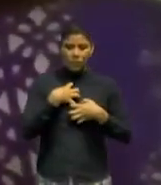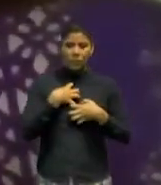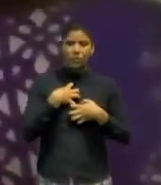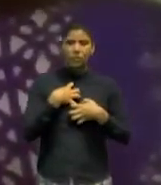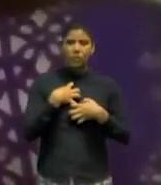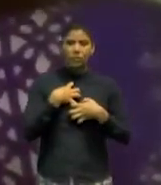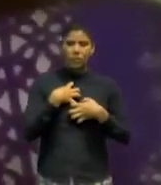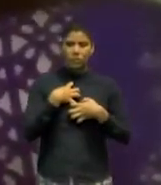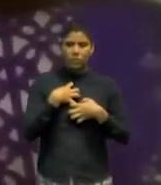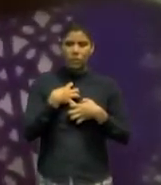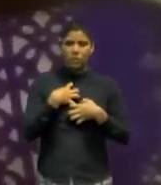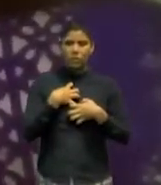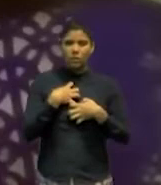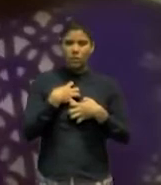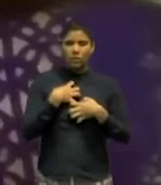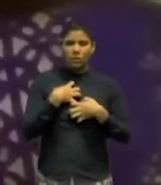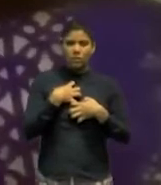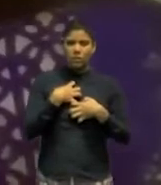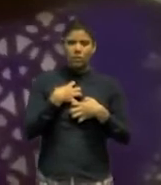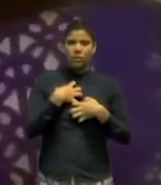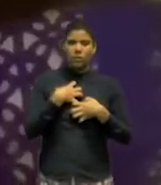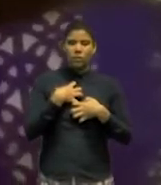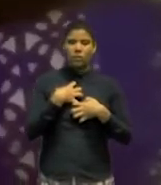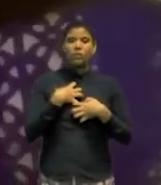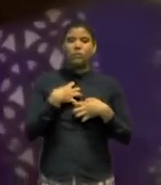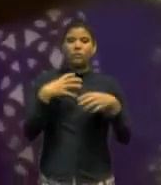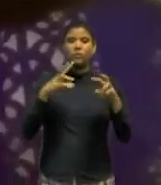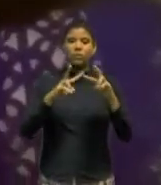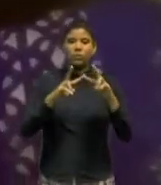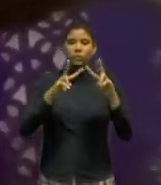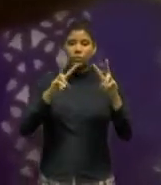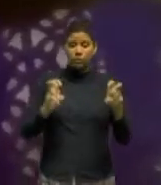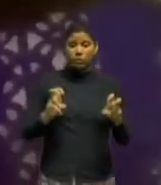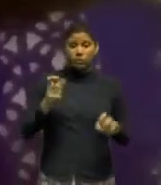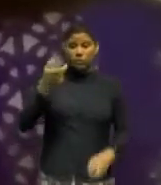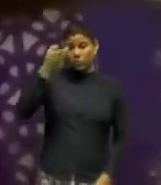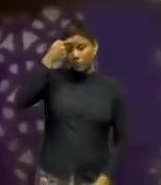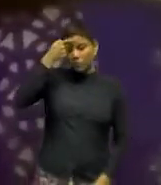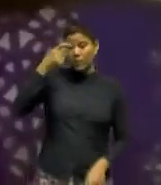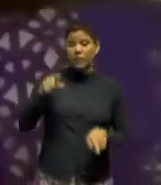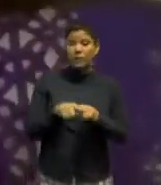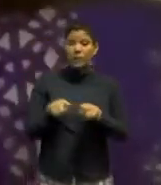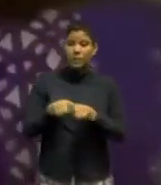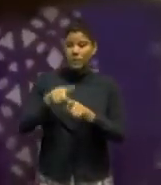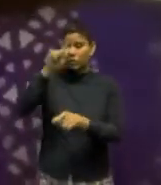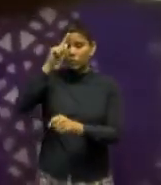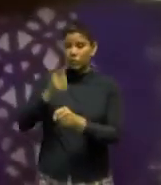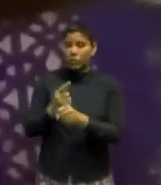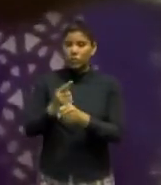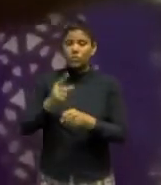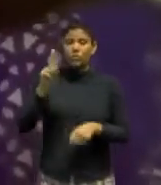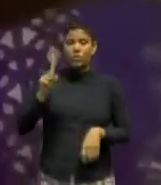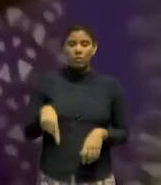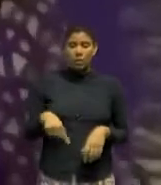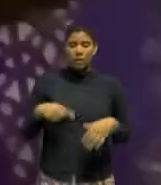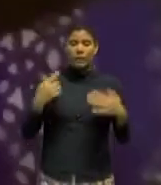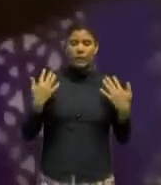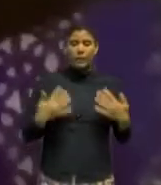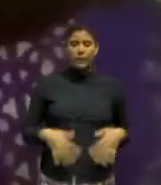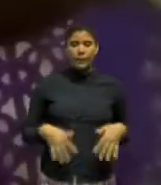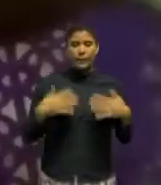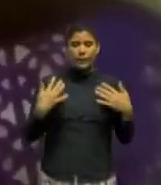com relação ao emocional dos empregados, como também dos gestores, é um quadro que realmente